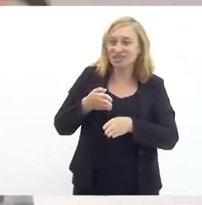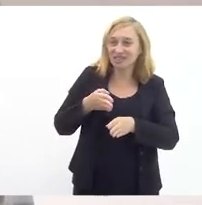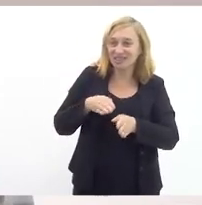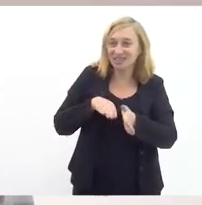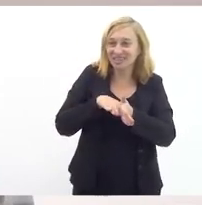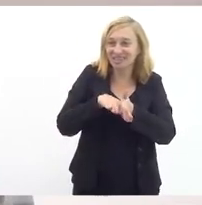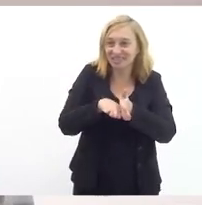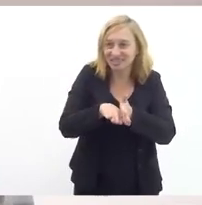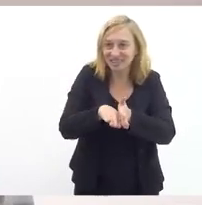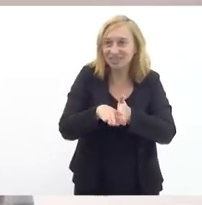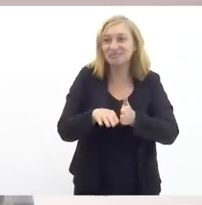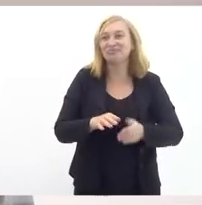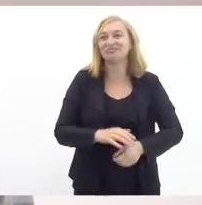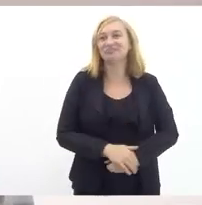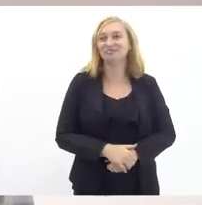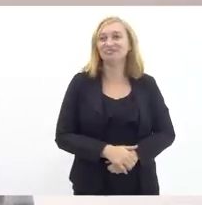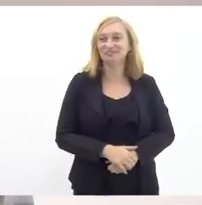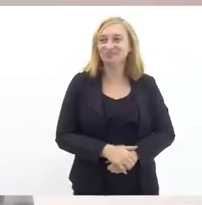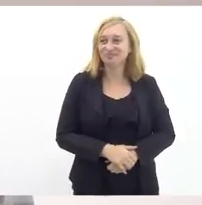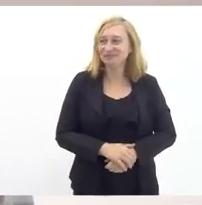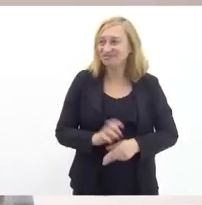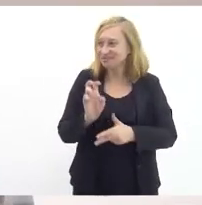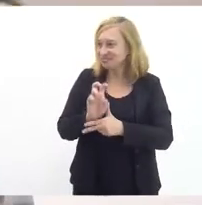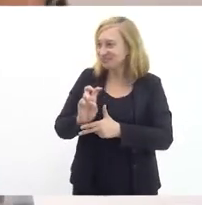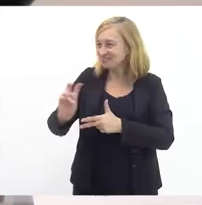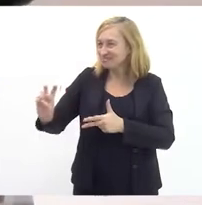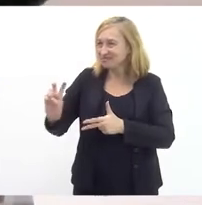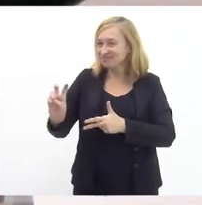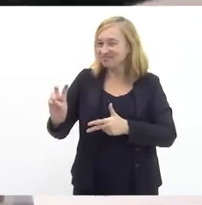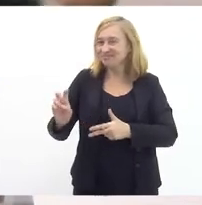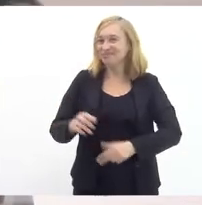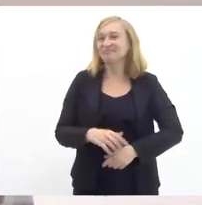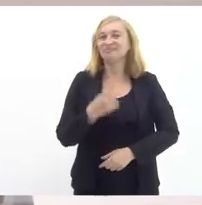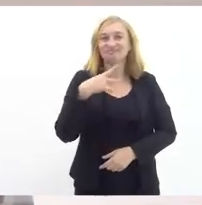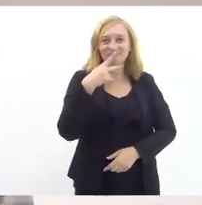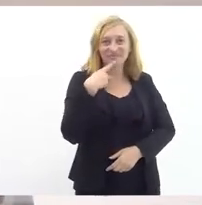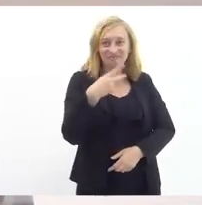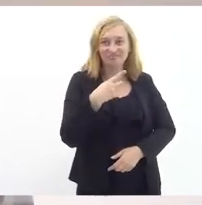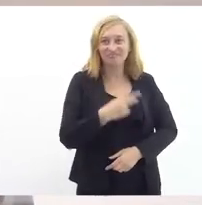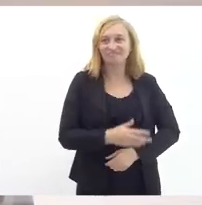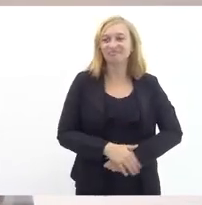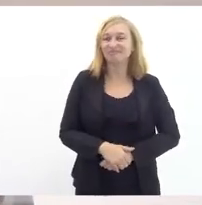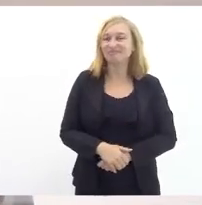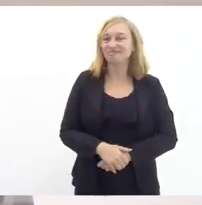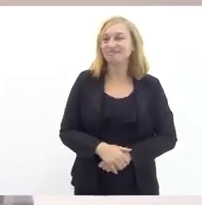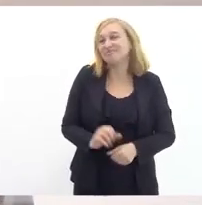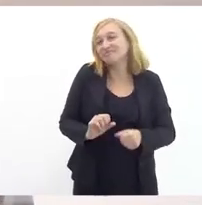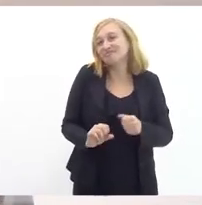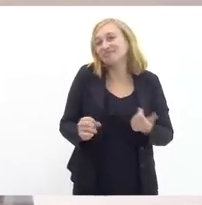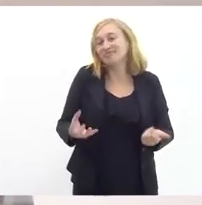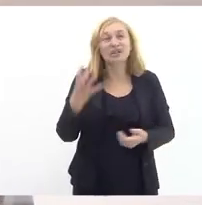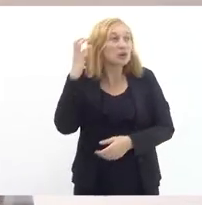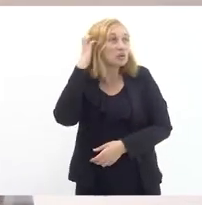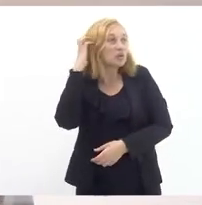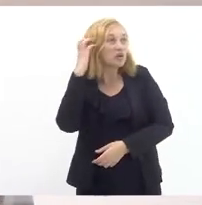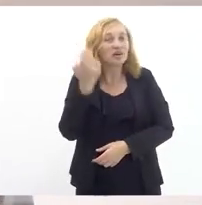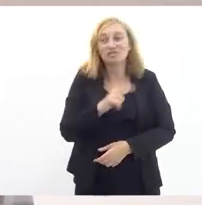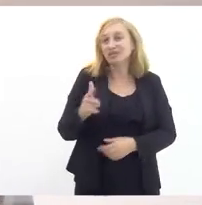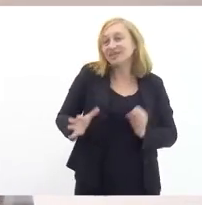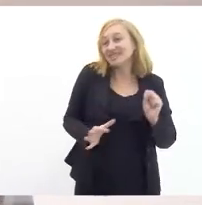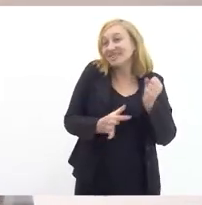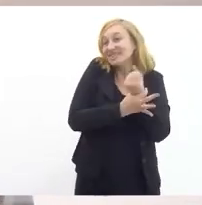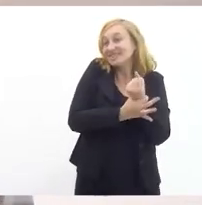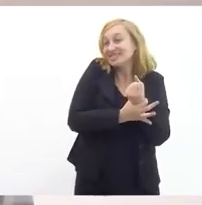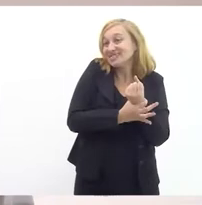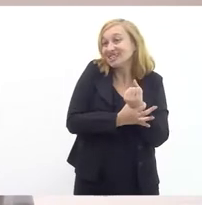E a Supervia vai alegar que ela está fazendo por rádio porque não tem segurança